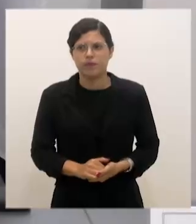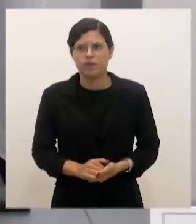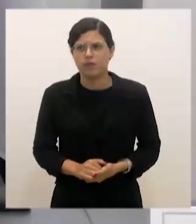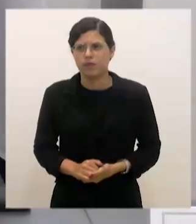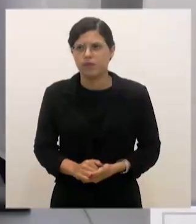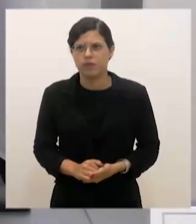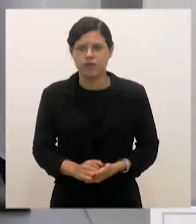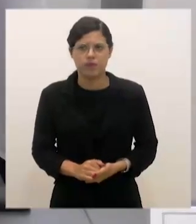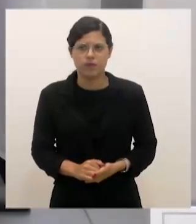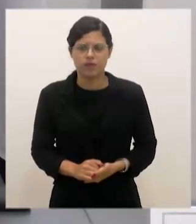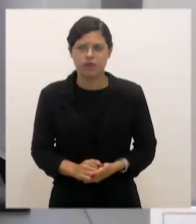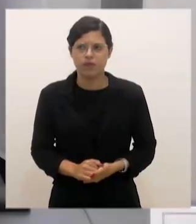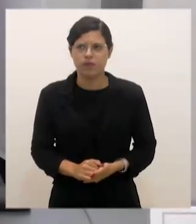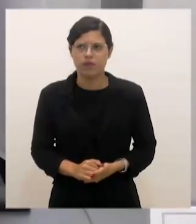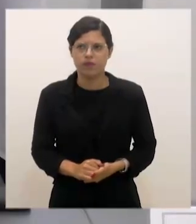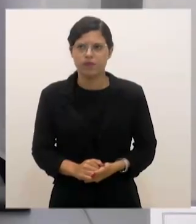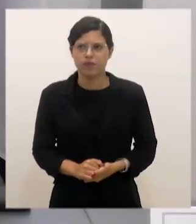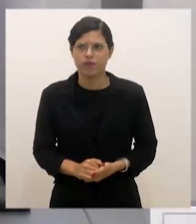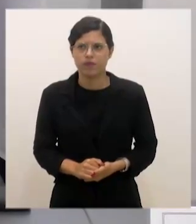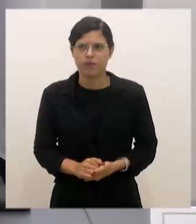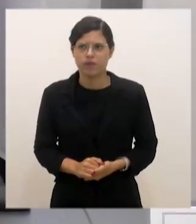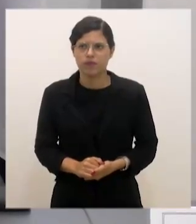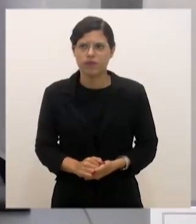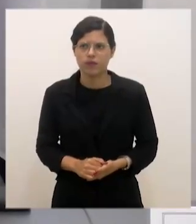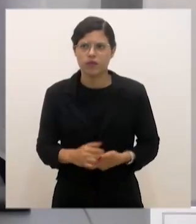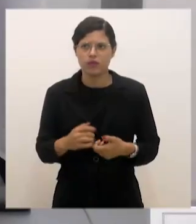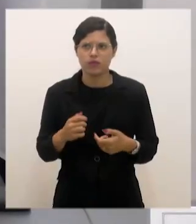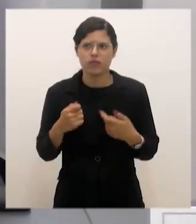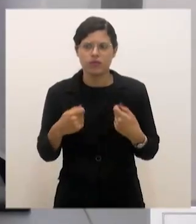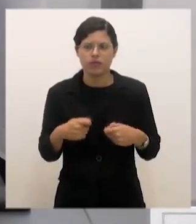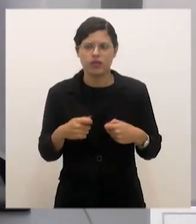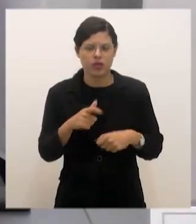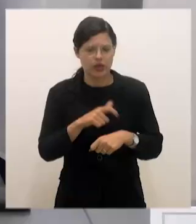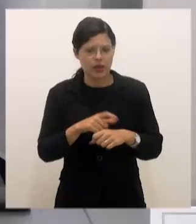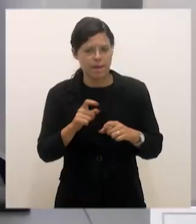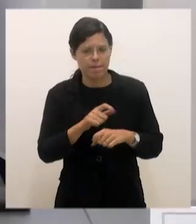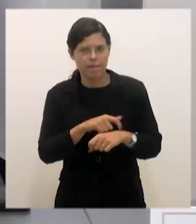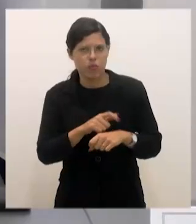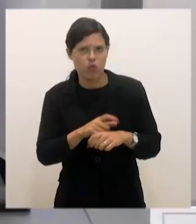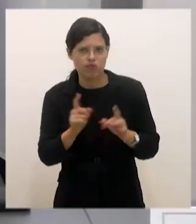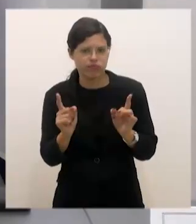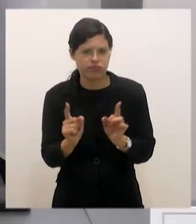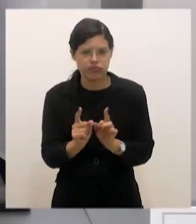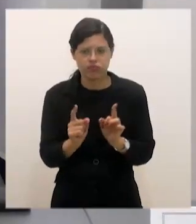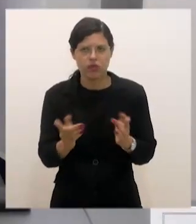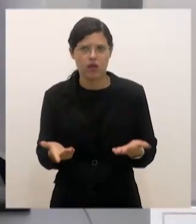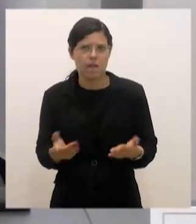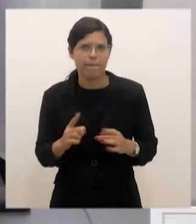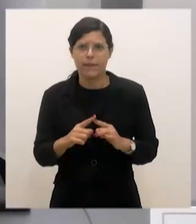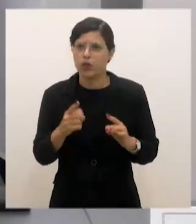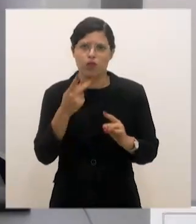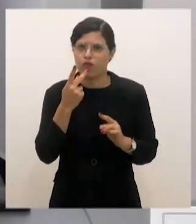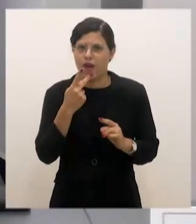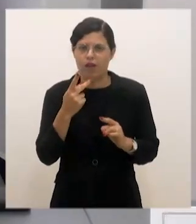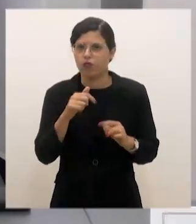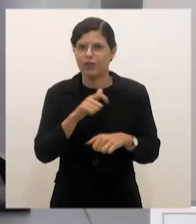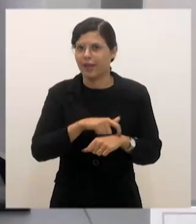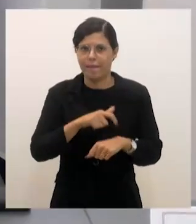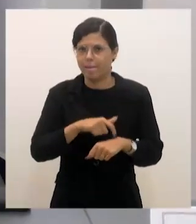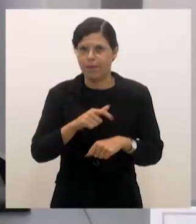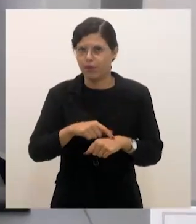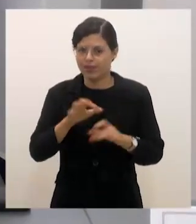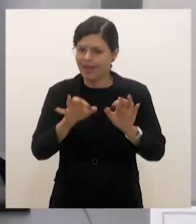não pode... Tem que haver período mínimo, mas ela não estabelece qual é o período mínimo, só dá o norte. O